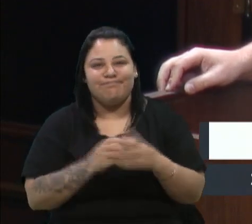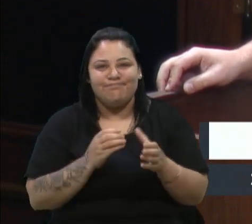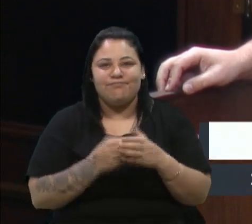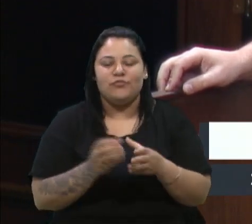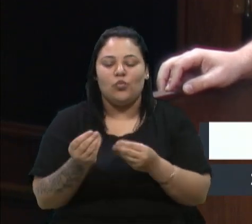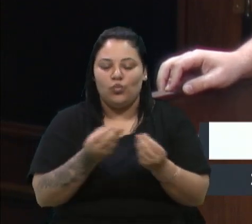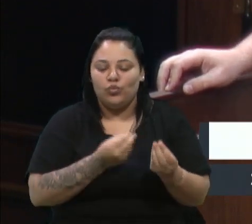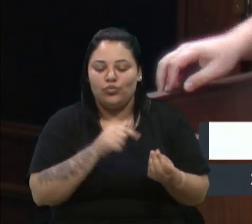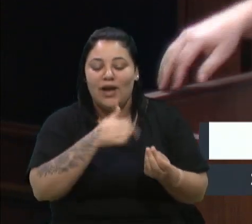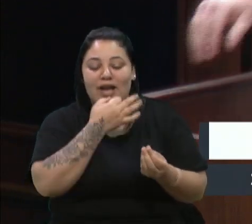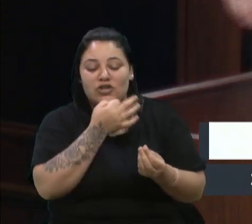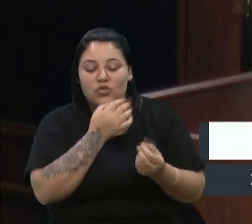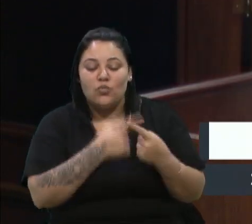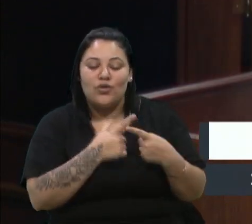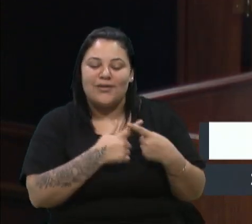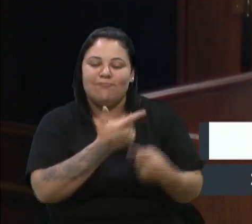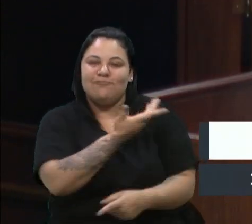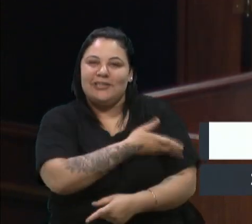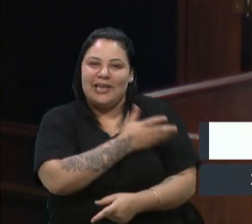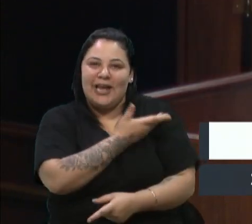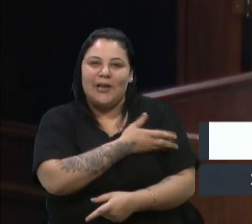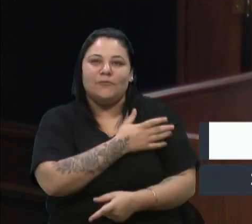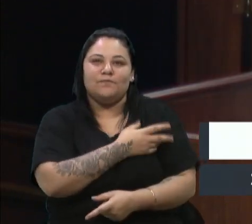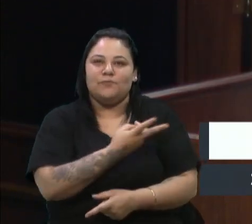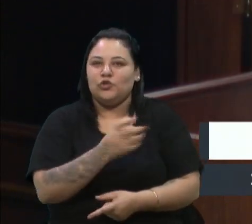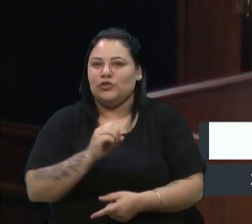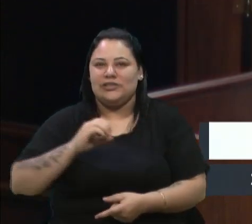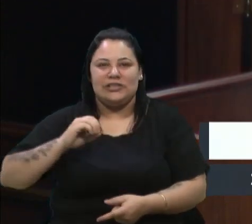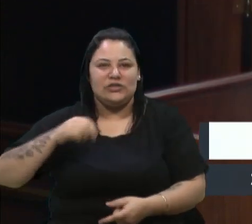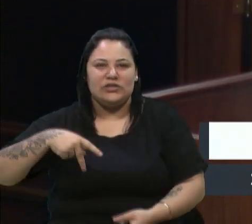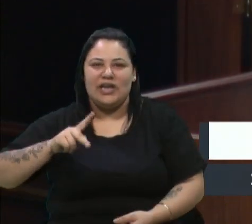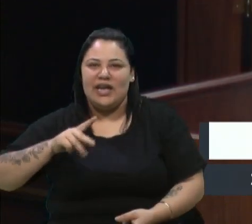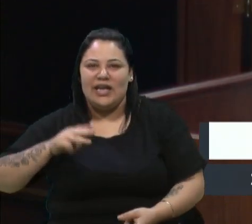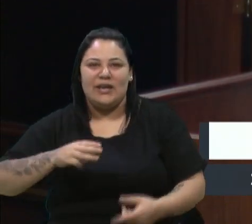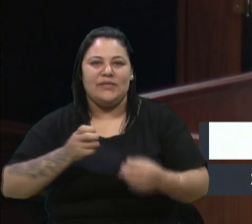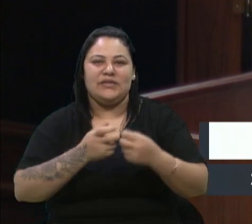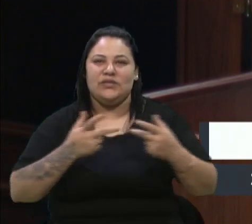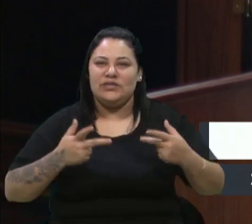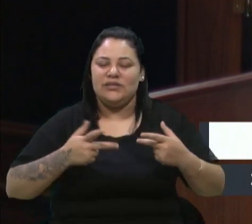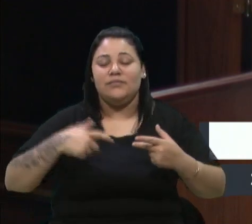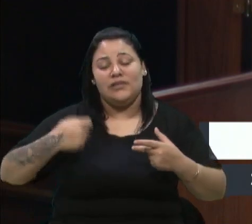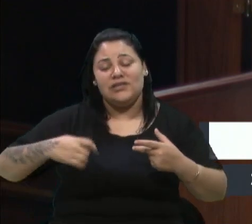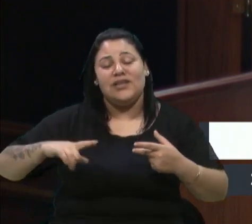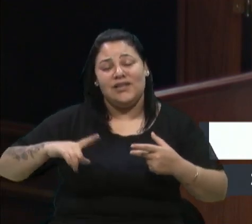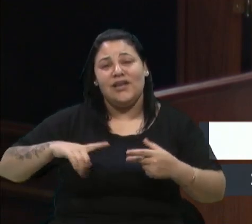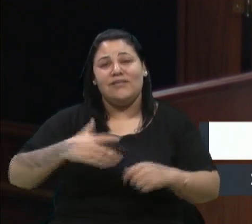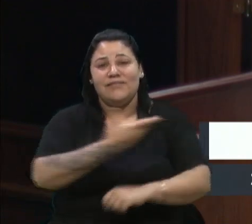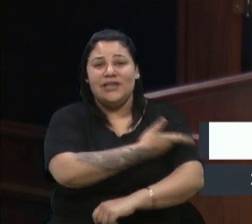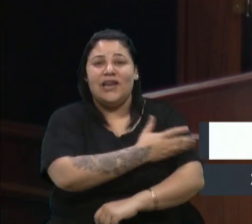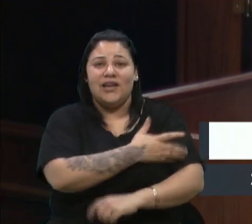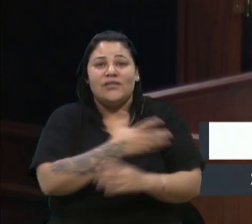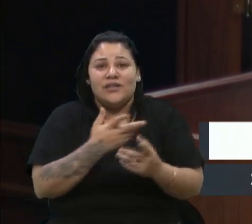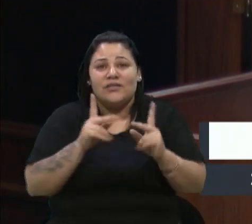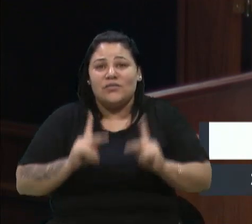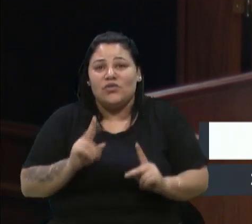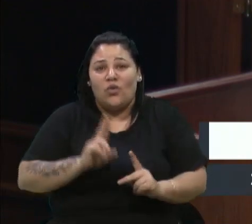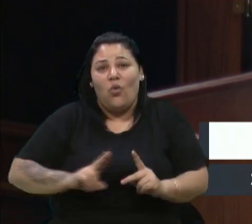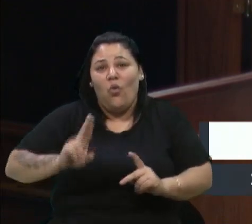de ultramaratona com lá 200 quilômetros, mais de 200 quilômetros, exige com que os